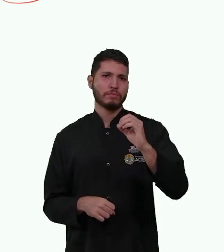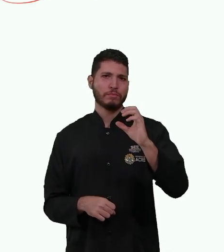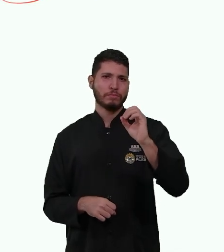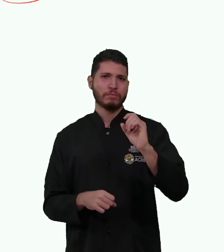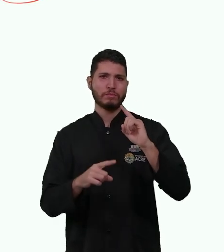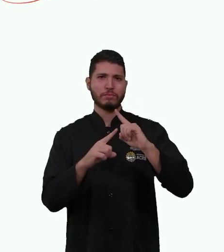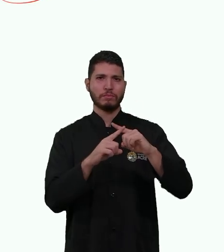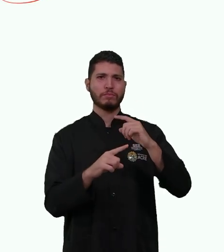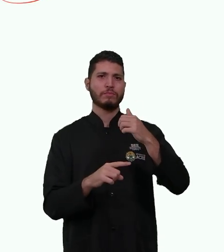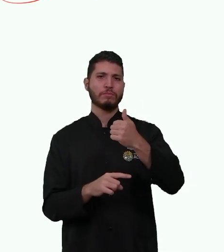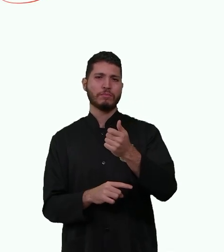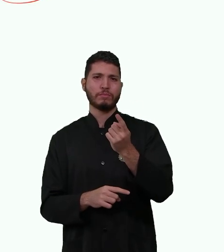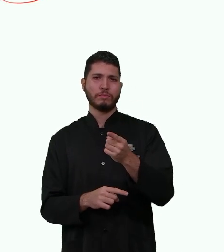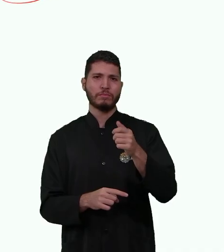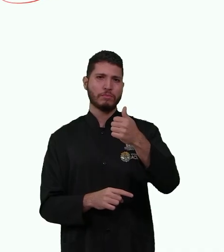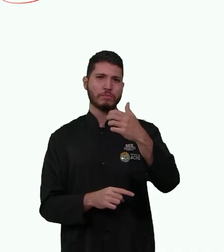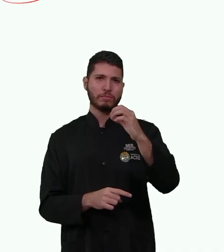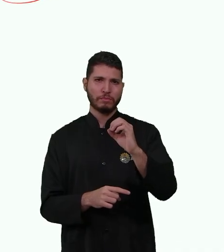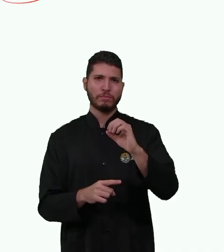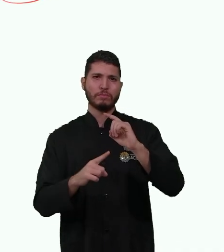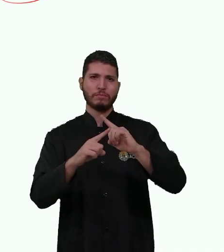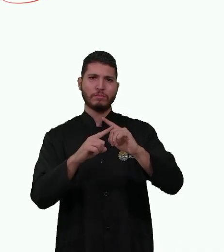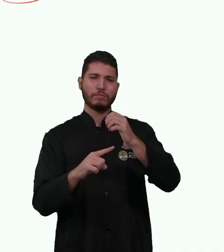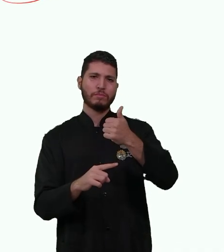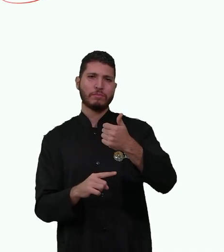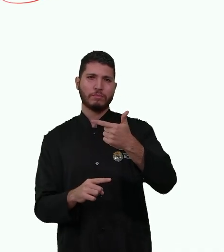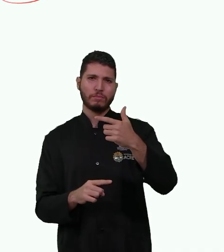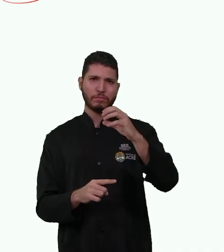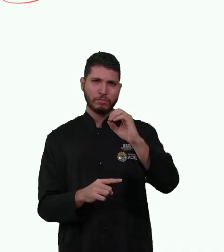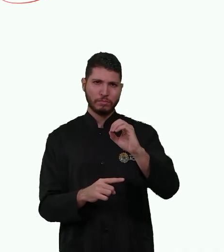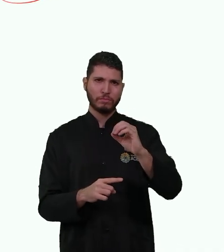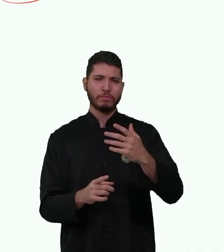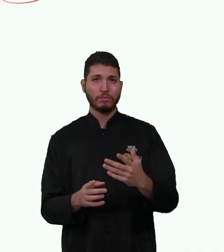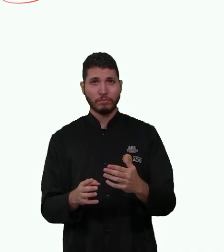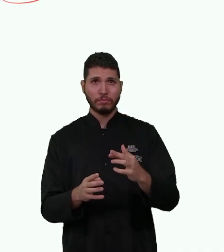vezes 1,20, que foi os aumentos. Isso vai gerar para a gente